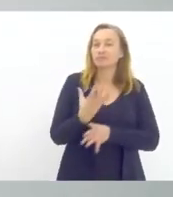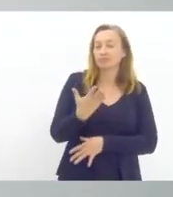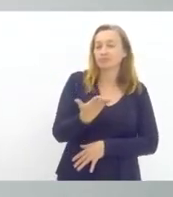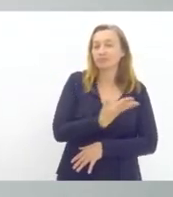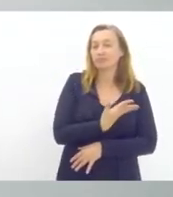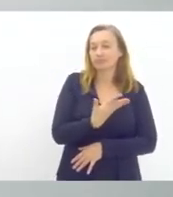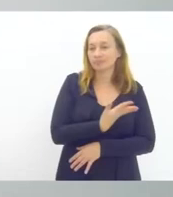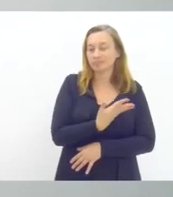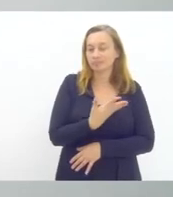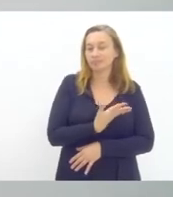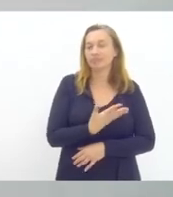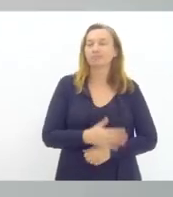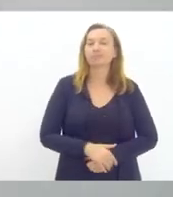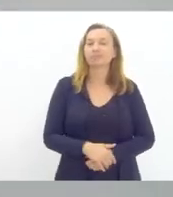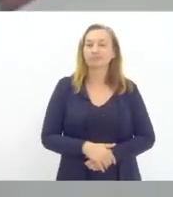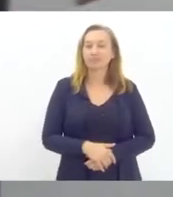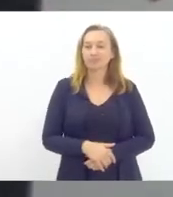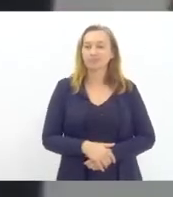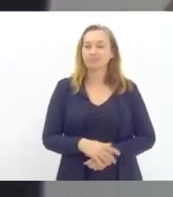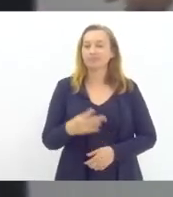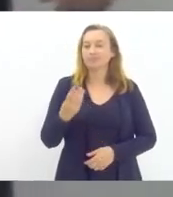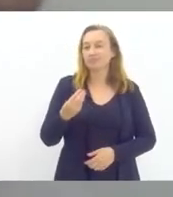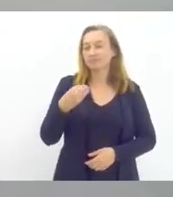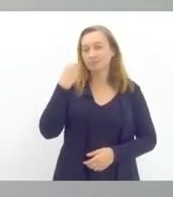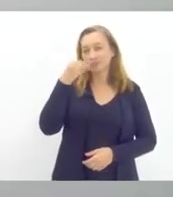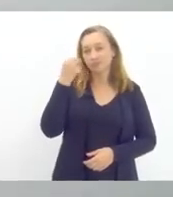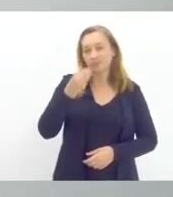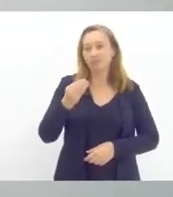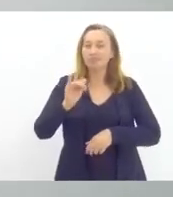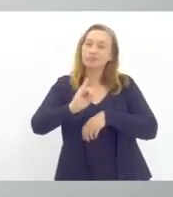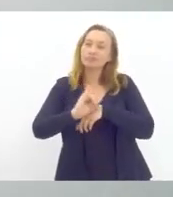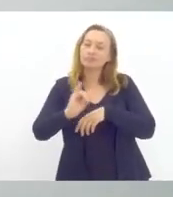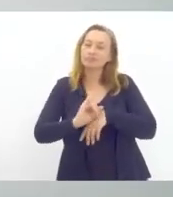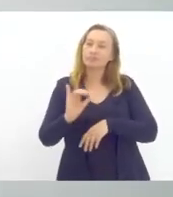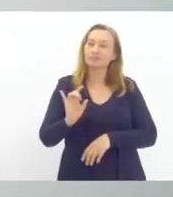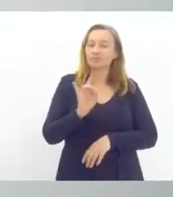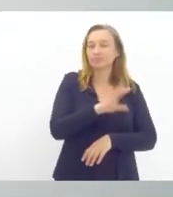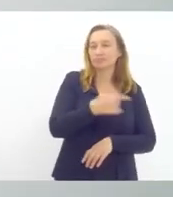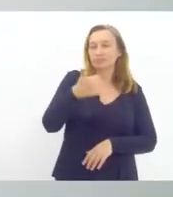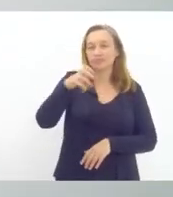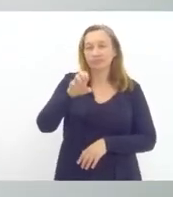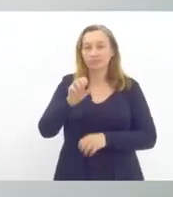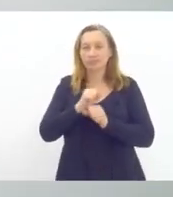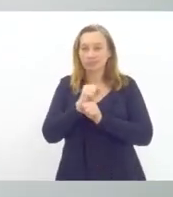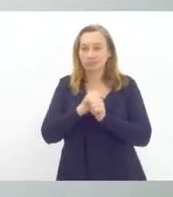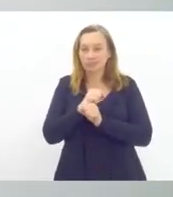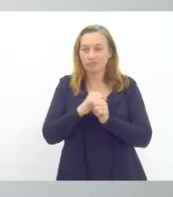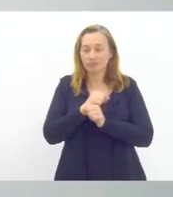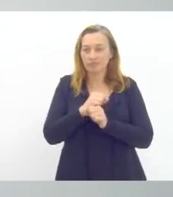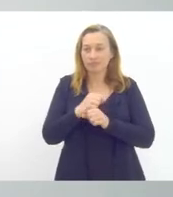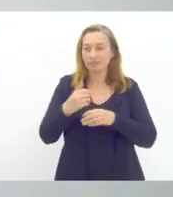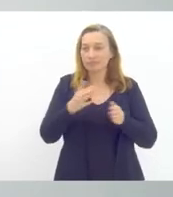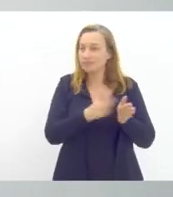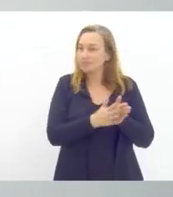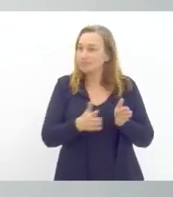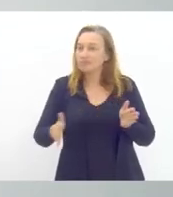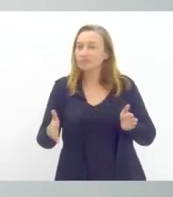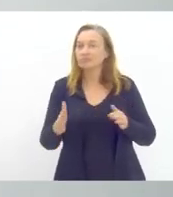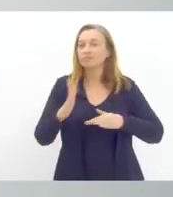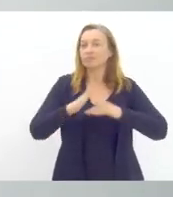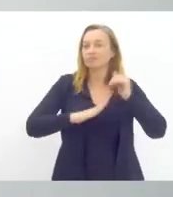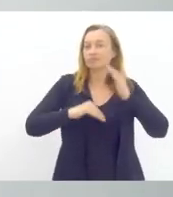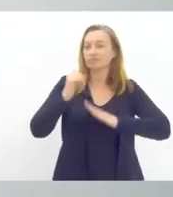e memórias afetivas sua vivência na capital do Rio nesses últimos 15 anos consolidou sua trajetória profissional